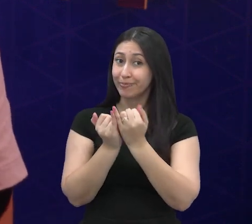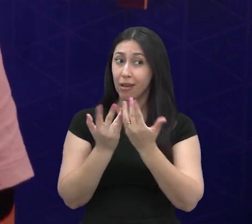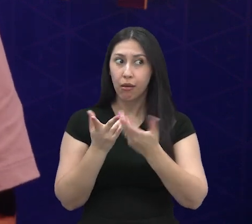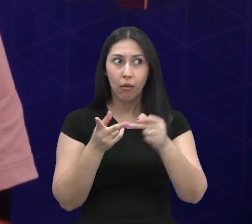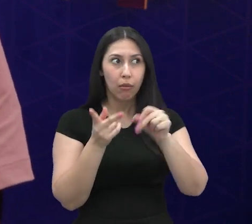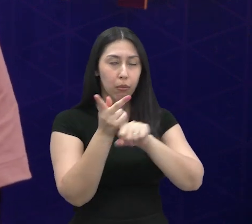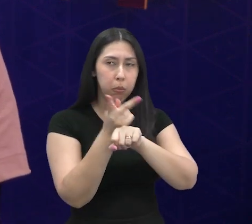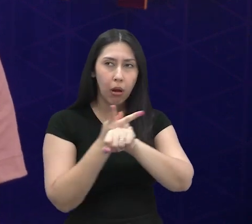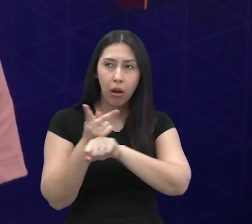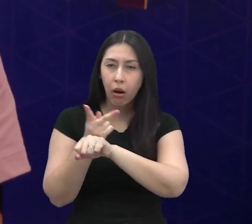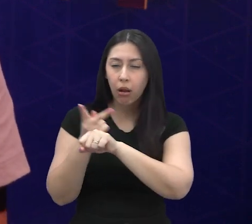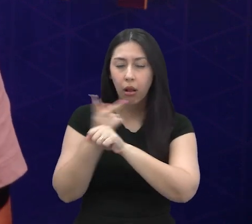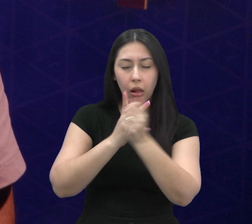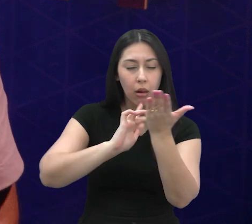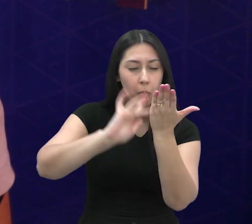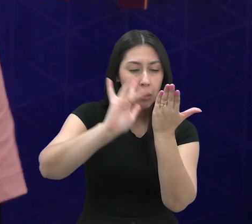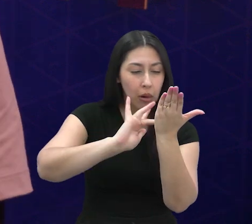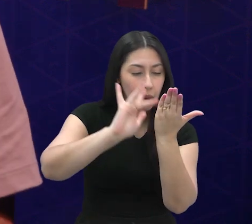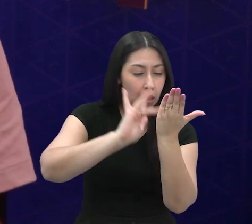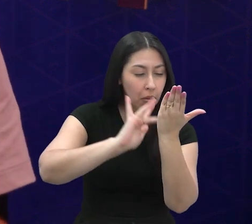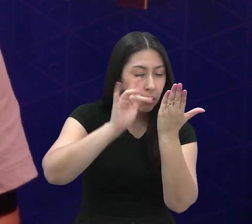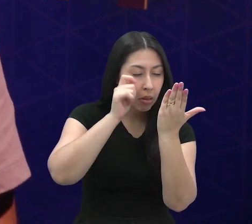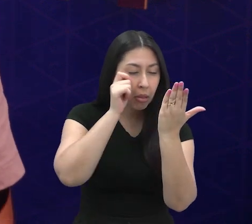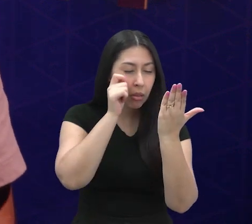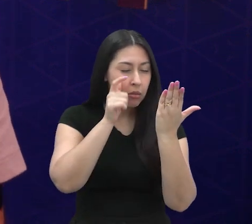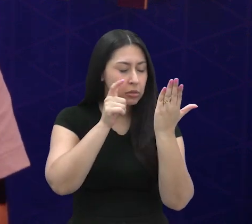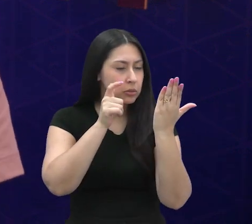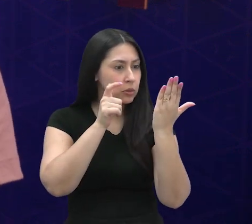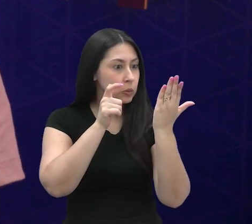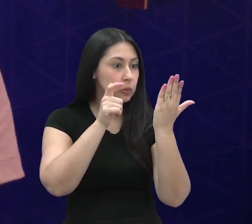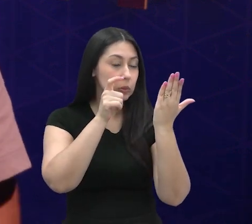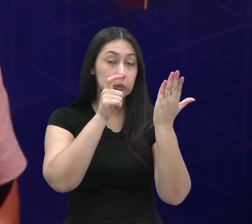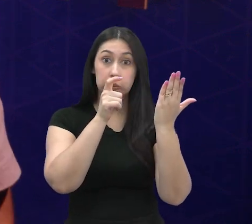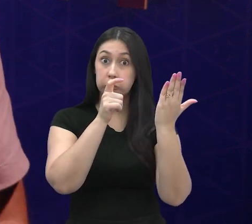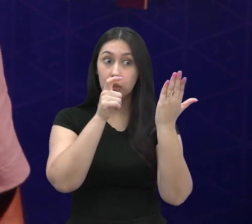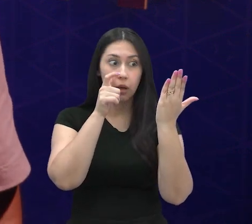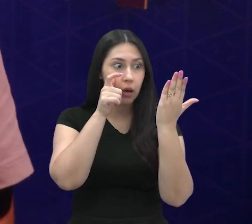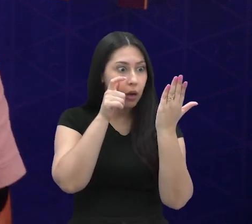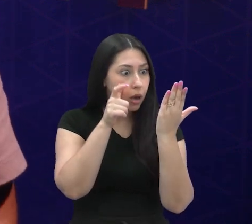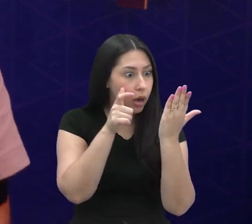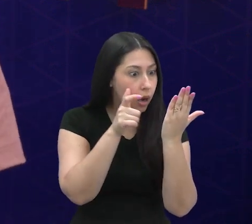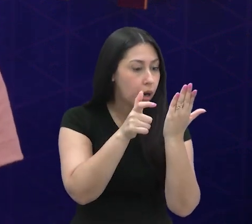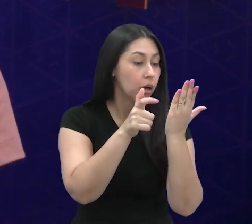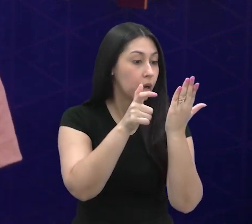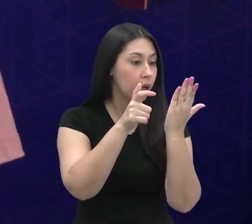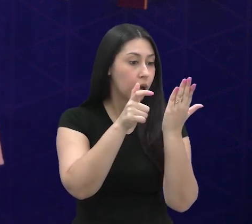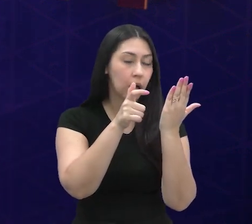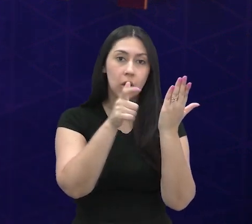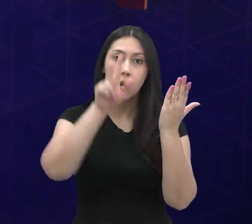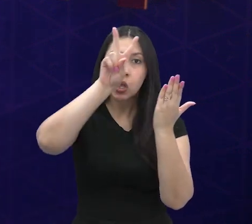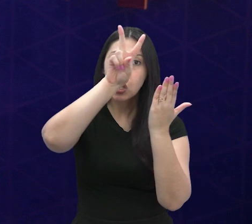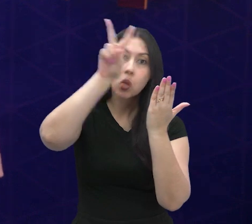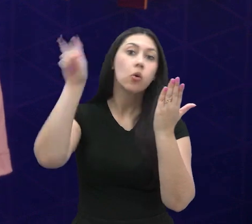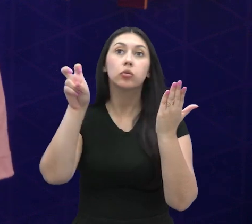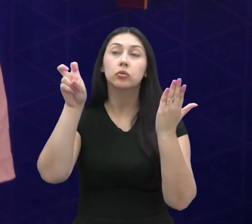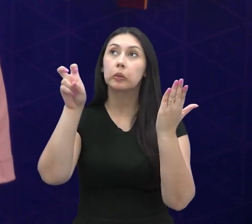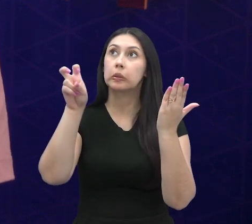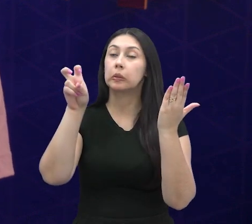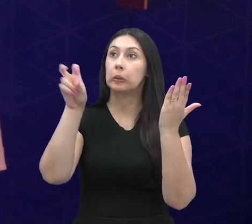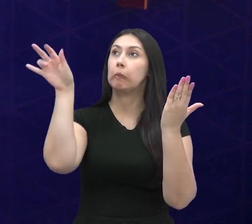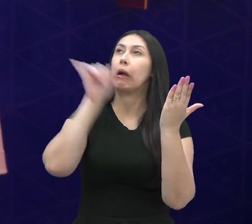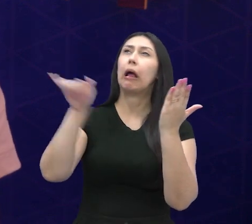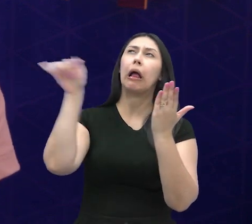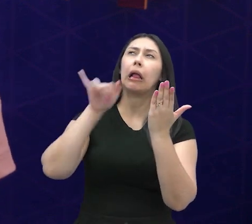nessa busca incessante por algo que prenda a atenção, parece que com frequência a gente acaba sendo atraído por aquelas manchetes